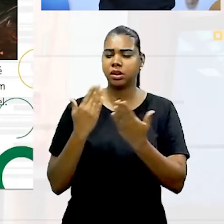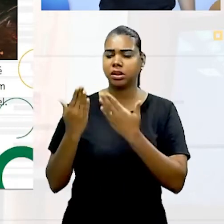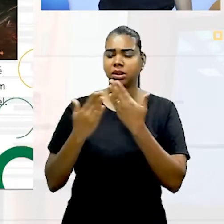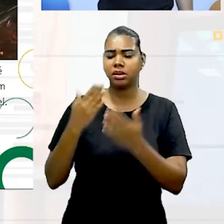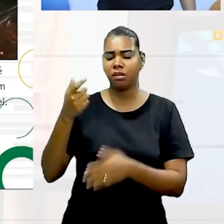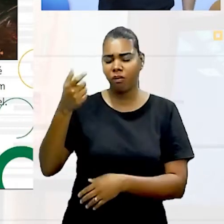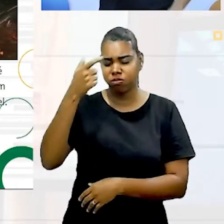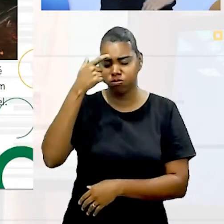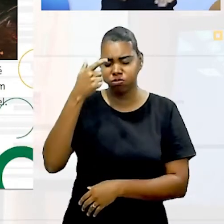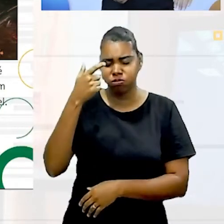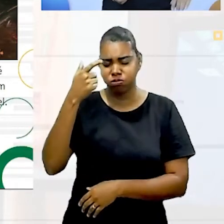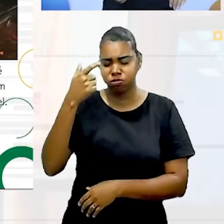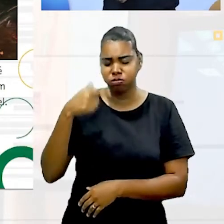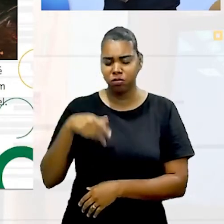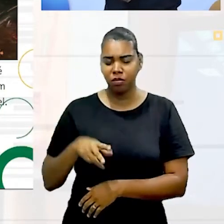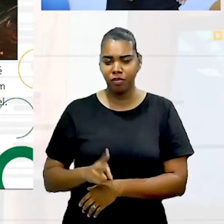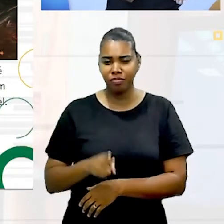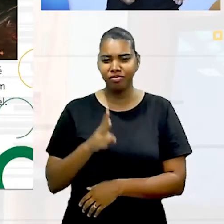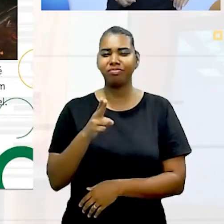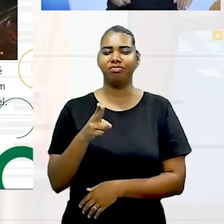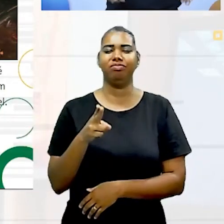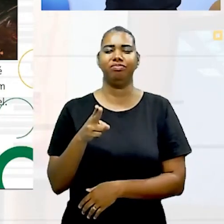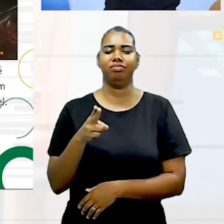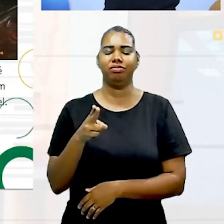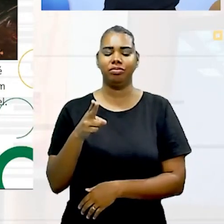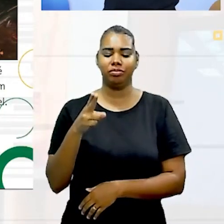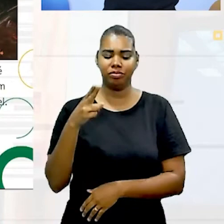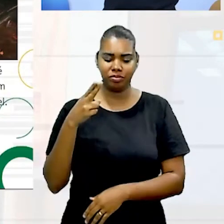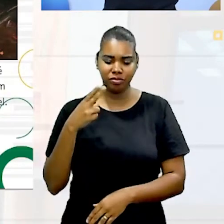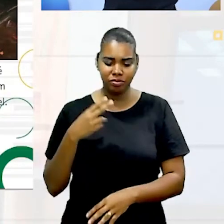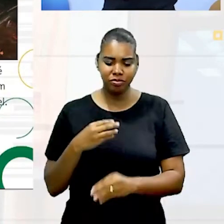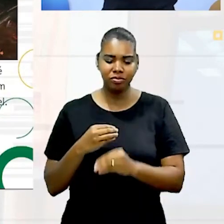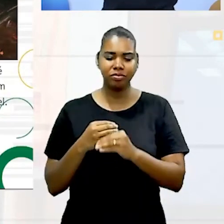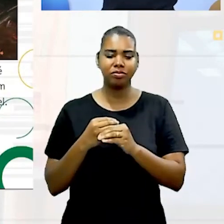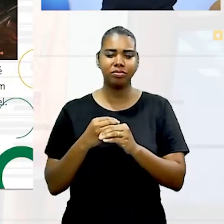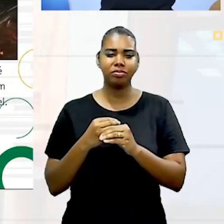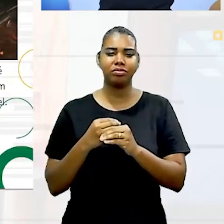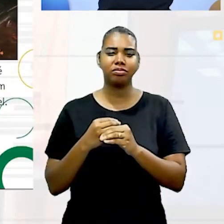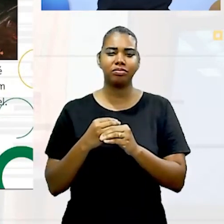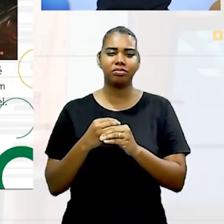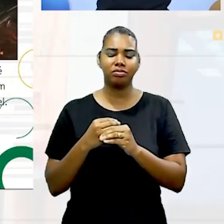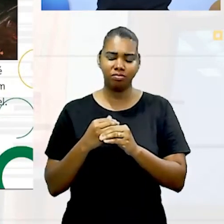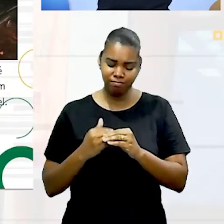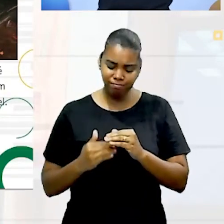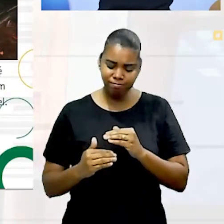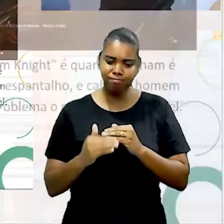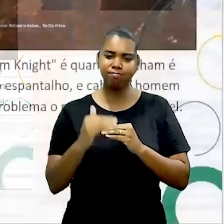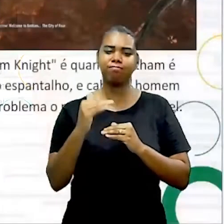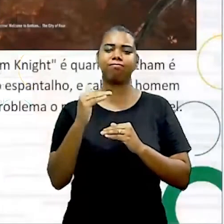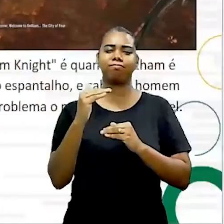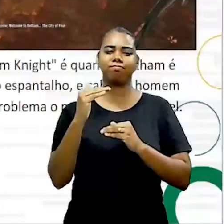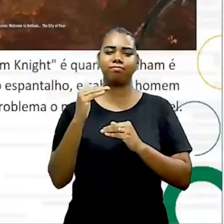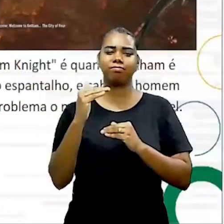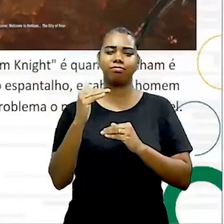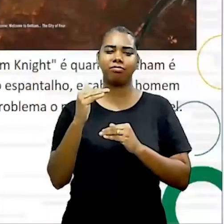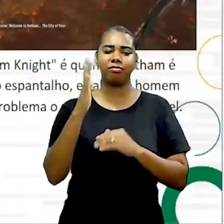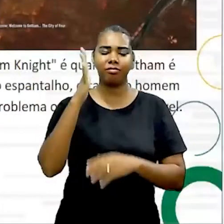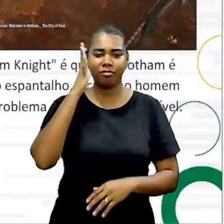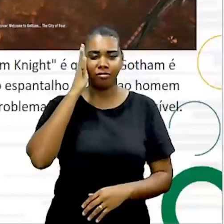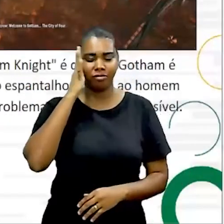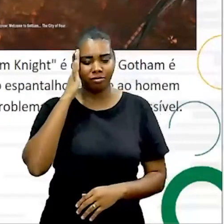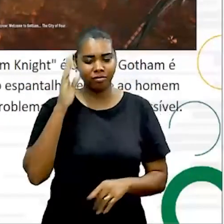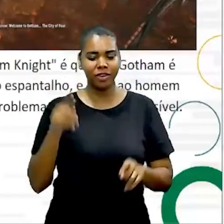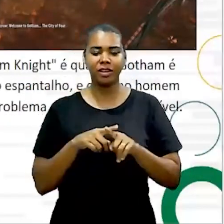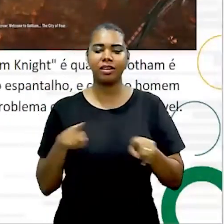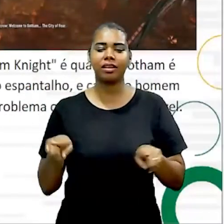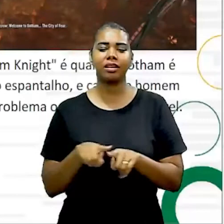personagem. É a continuação direta do anterior. Você tem a preparação e aqui você tem um estágio em si. Mas também